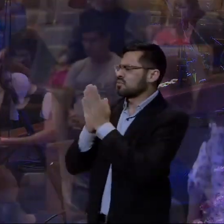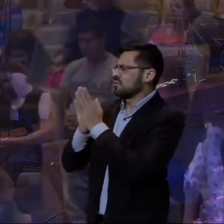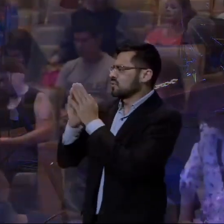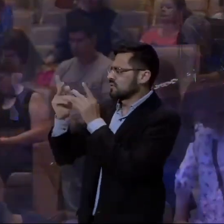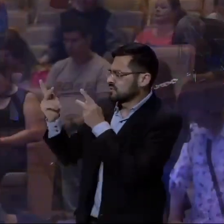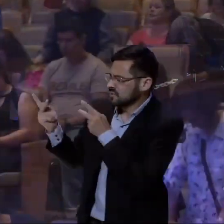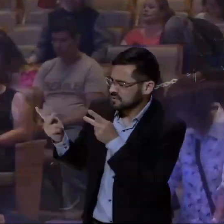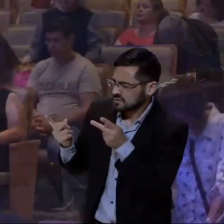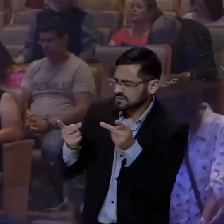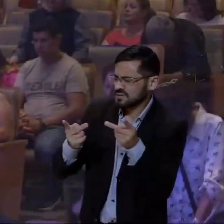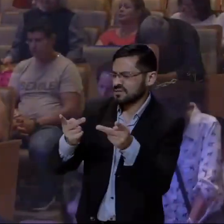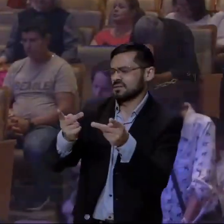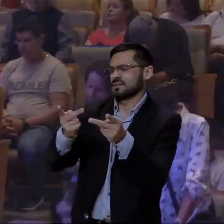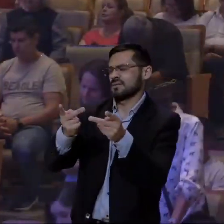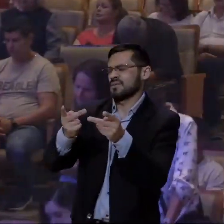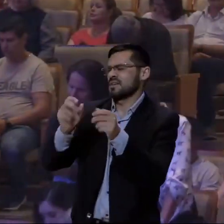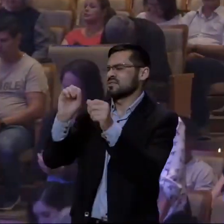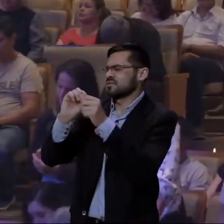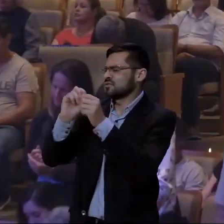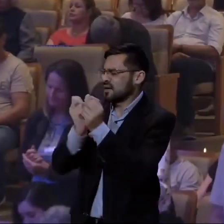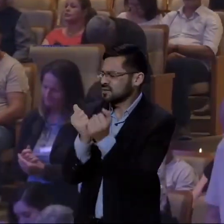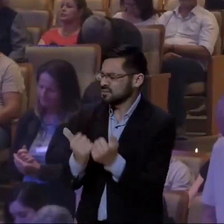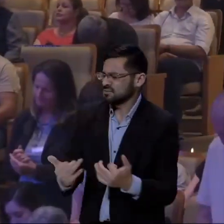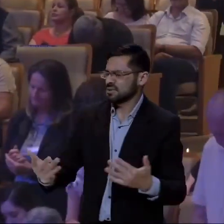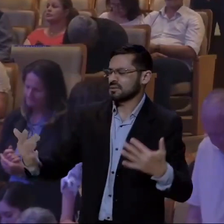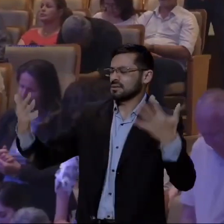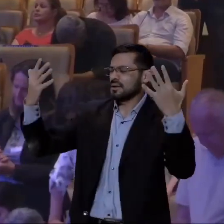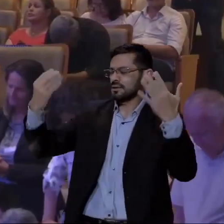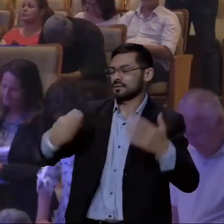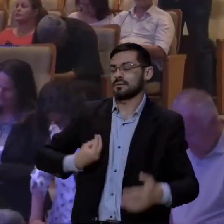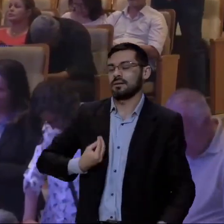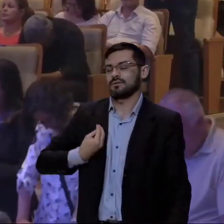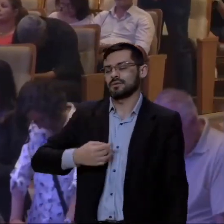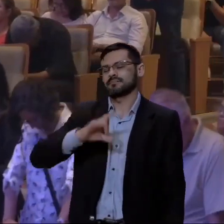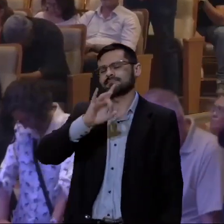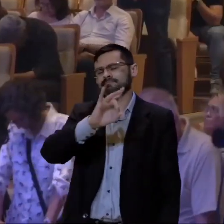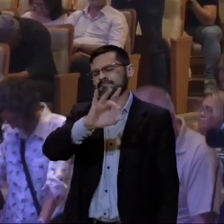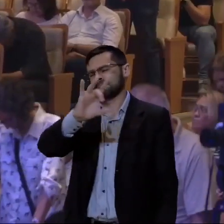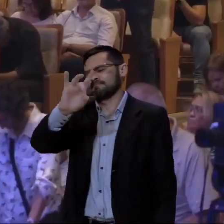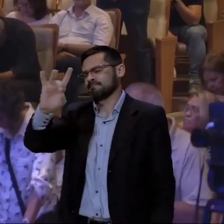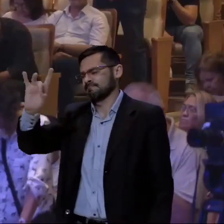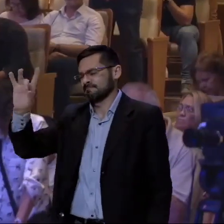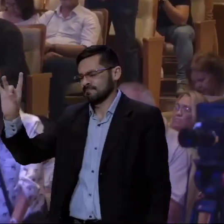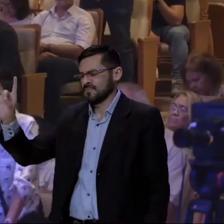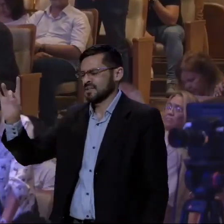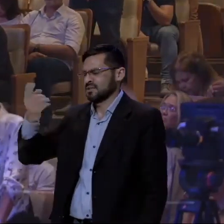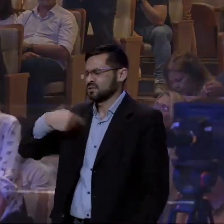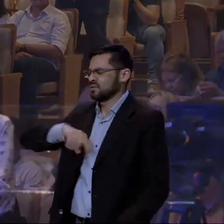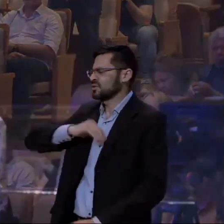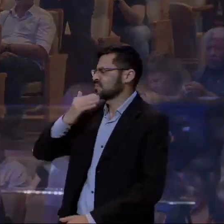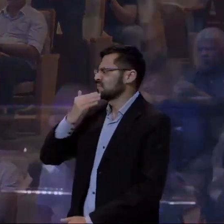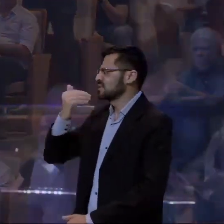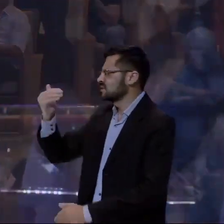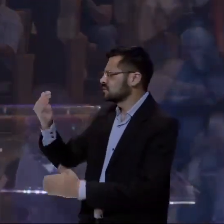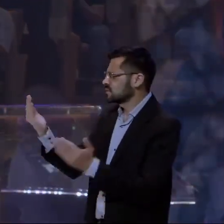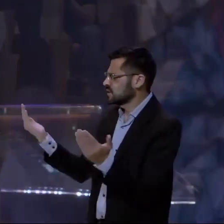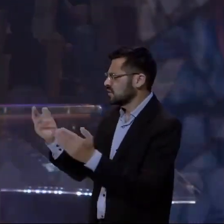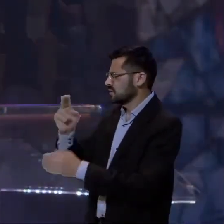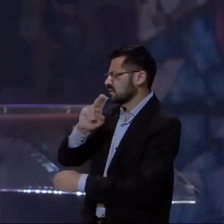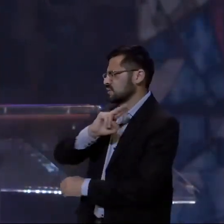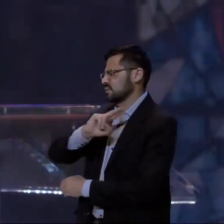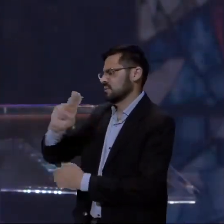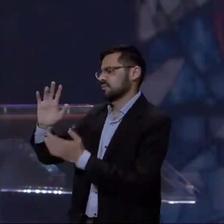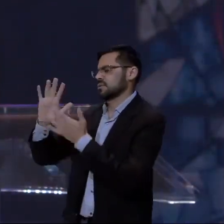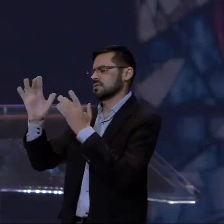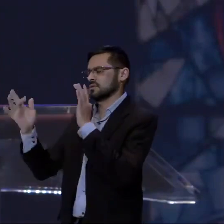e hoje faz um milagre na história da vida de cada um que está aqui neste lugar. Nós te pedimos em nome